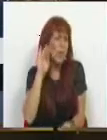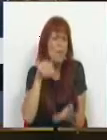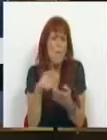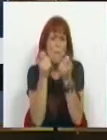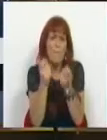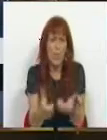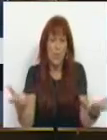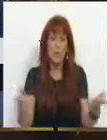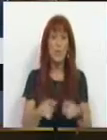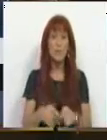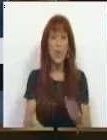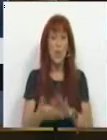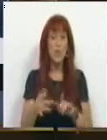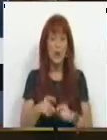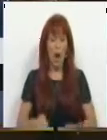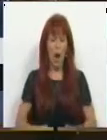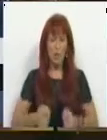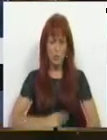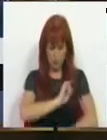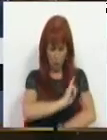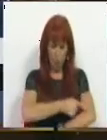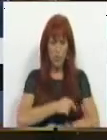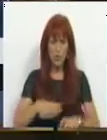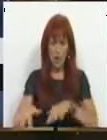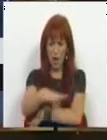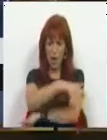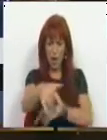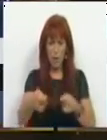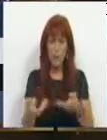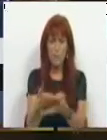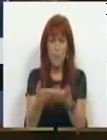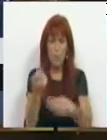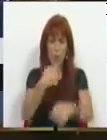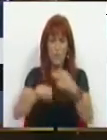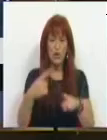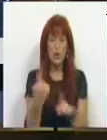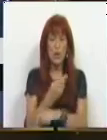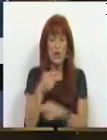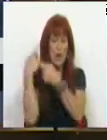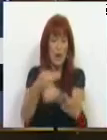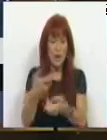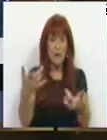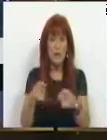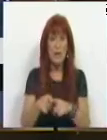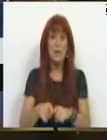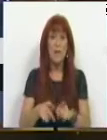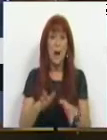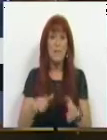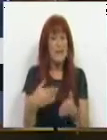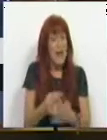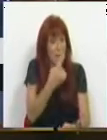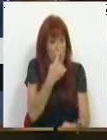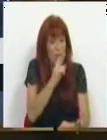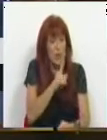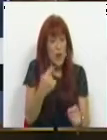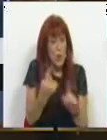consequentes. É urgente uma aposta forte nos circuitos curtos de comercialização de produtos agrícolas. É preciso dar